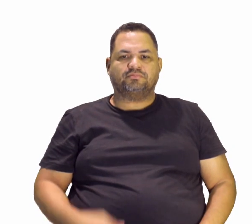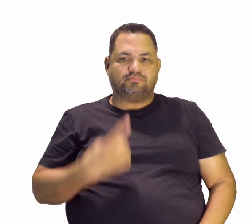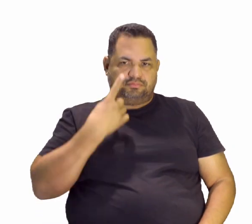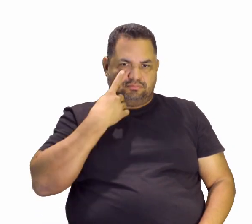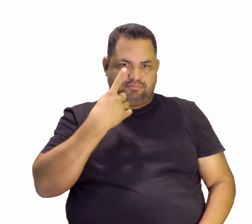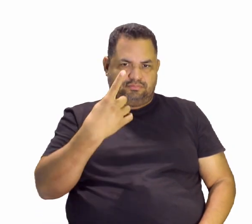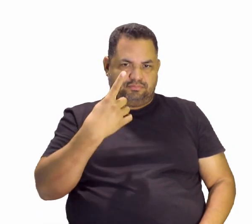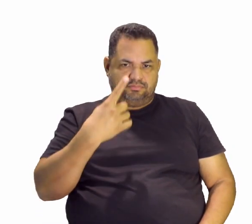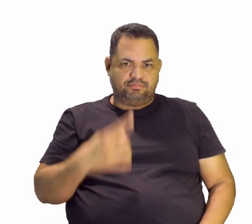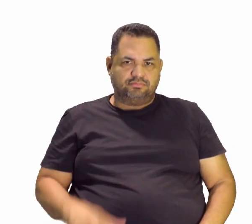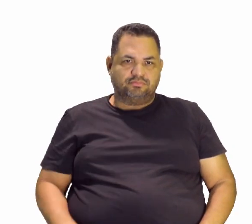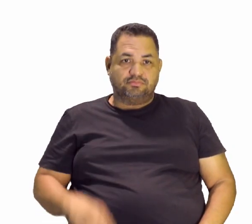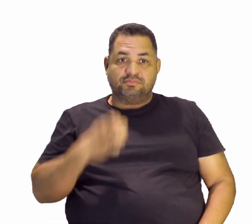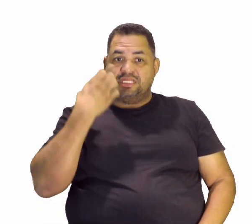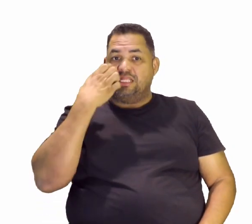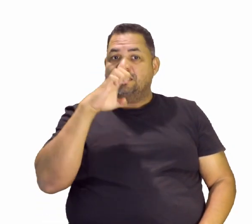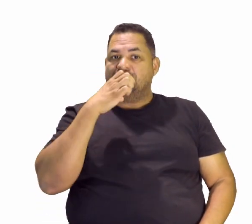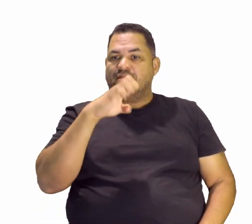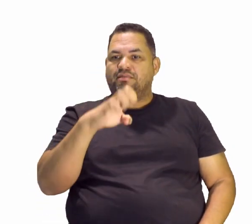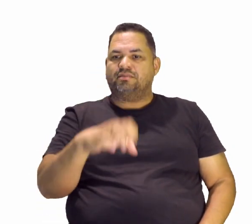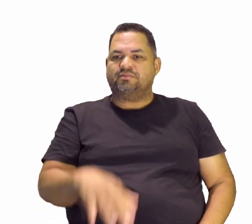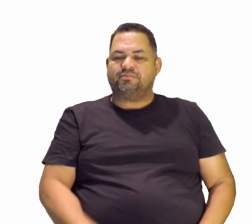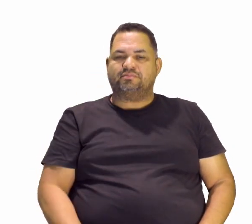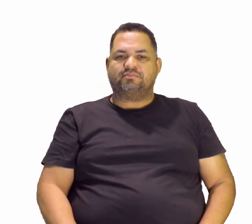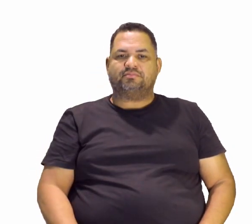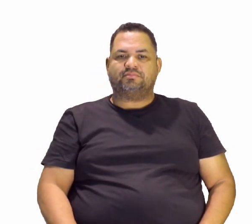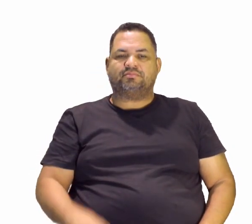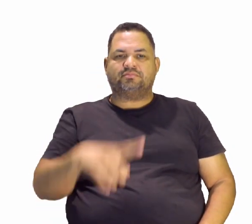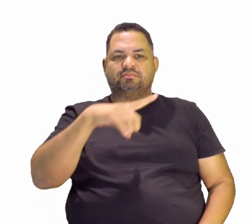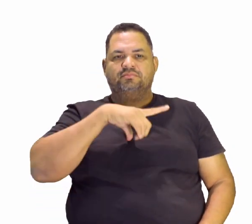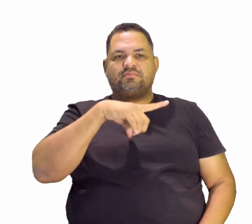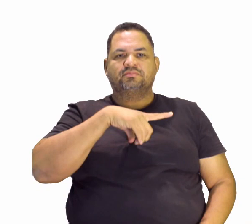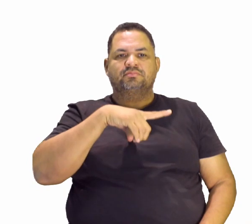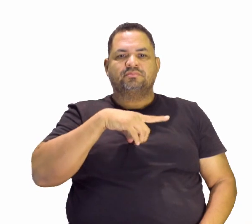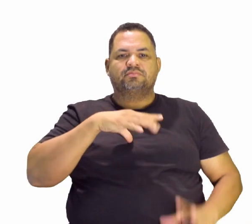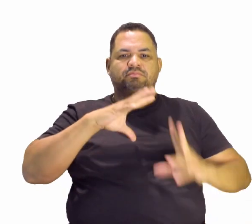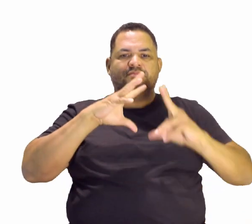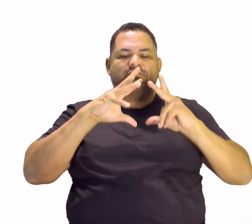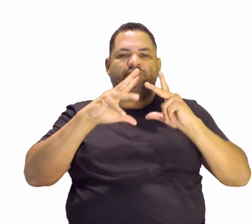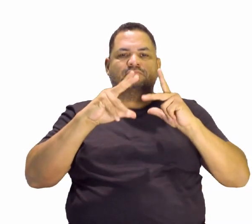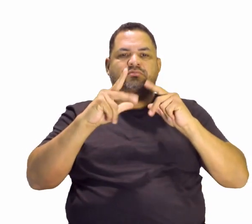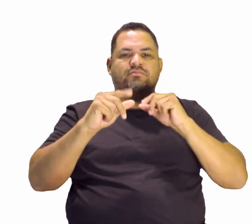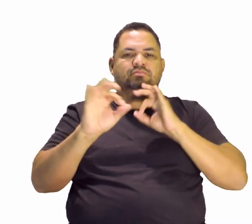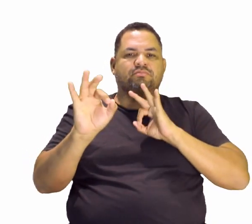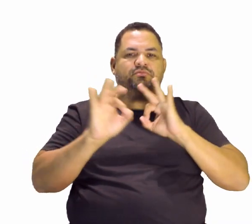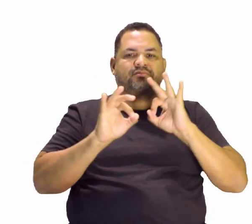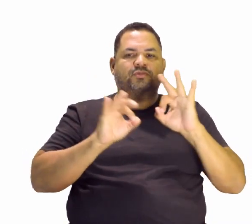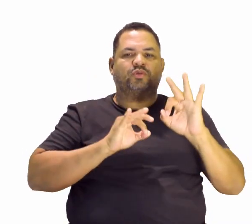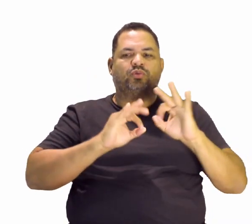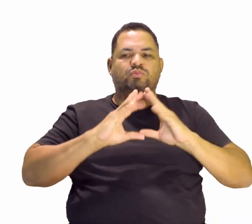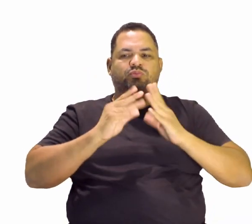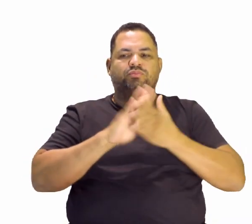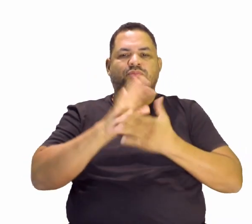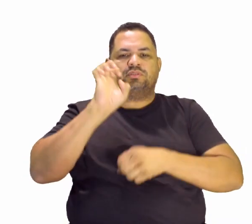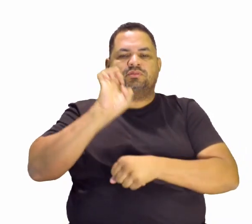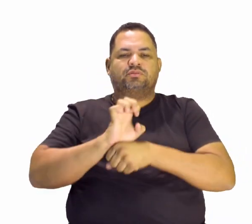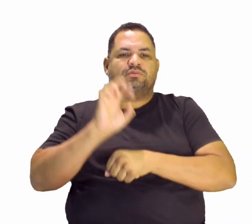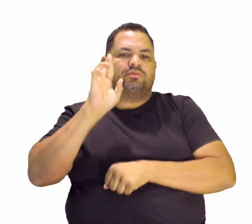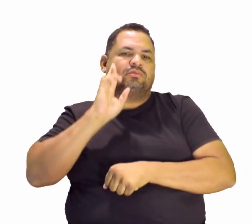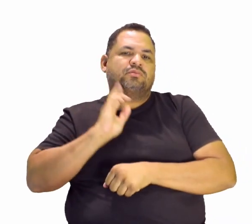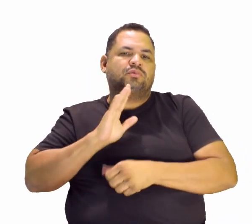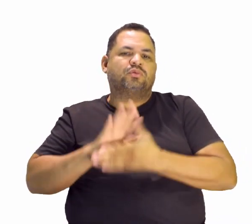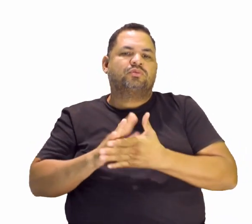só, energia, né? Nós temos aí em todo o estado de Rondônia muitos estudantes